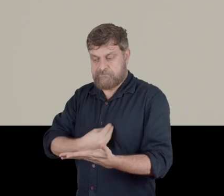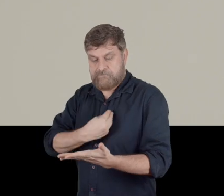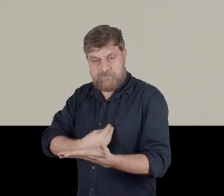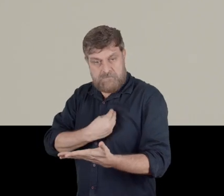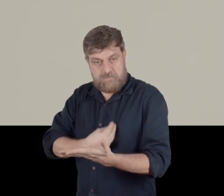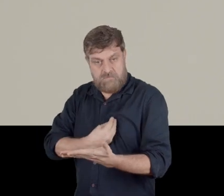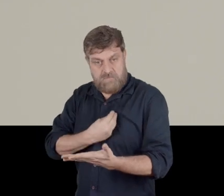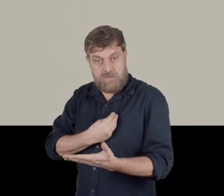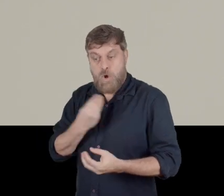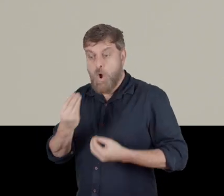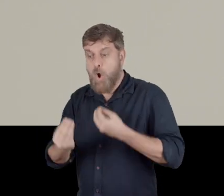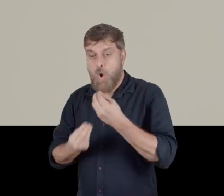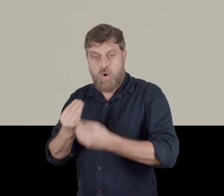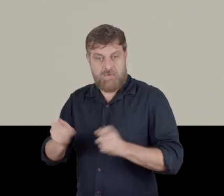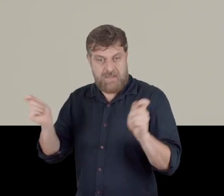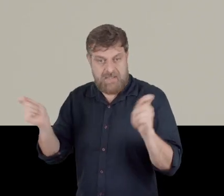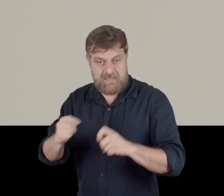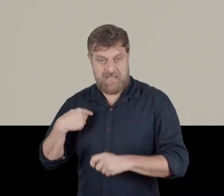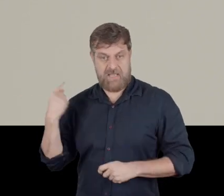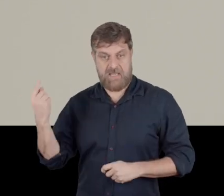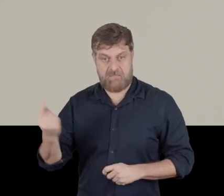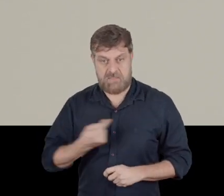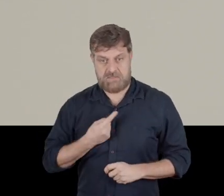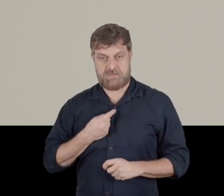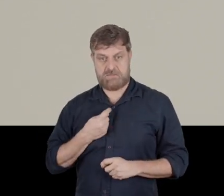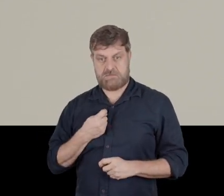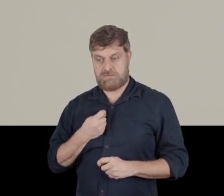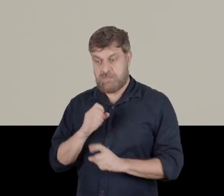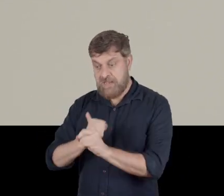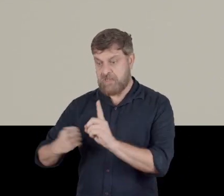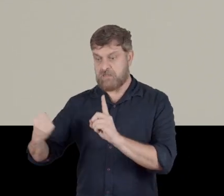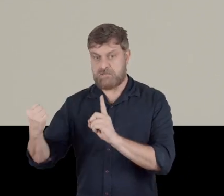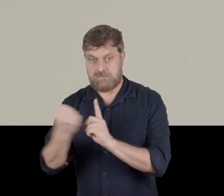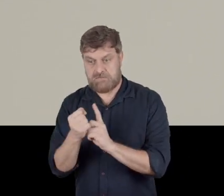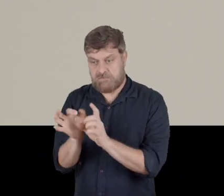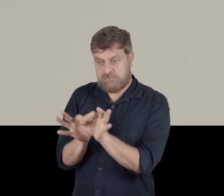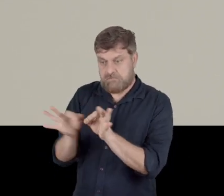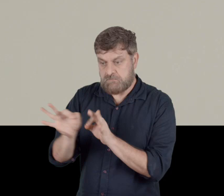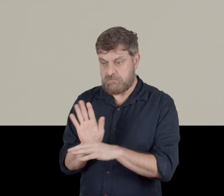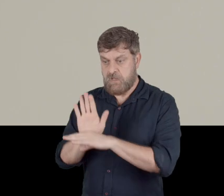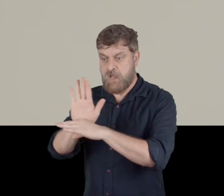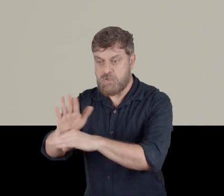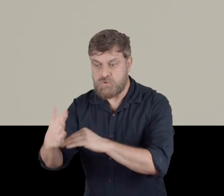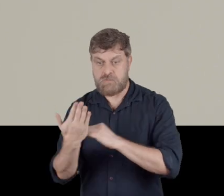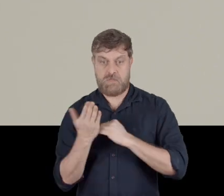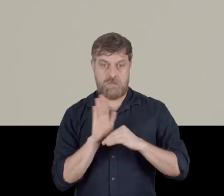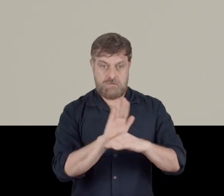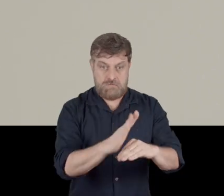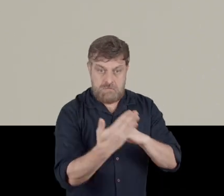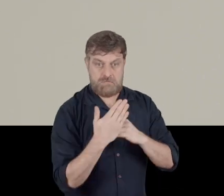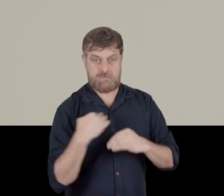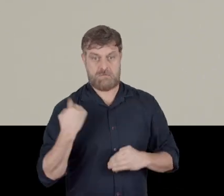ambiente, o quão a gente consegue se coordenar como sociedade, como espécie,